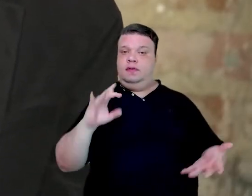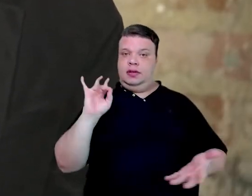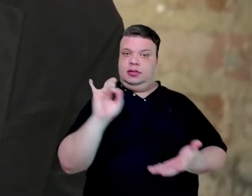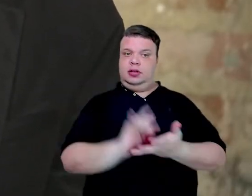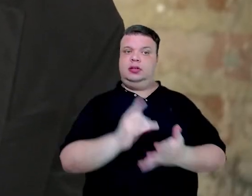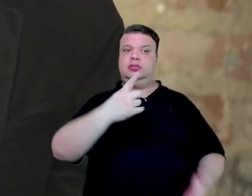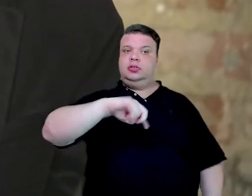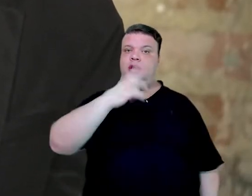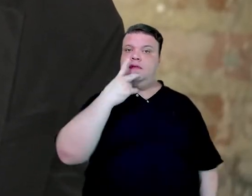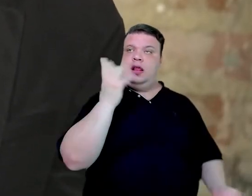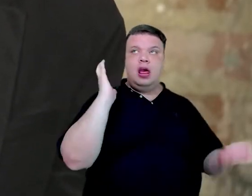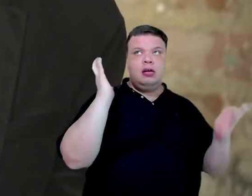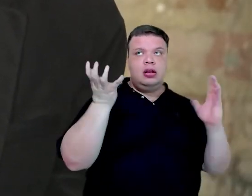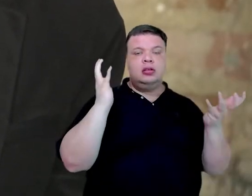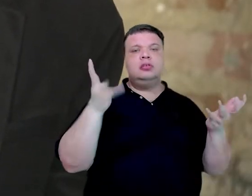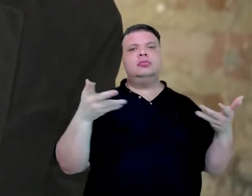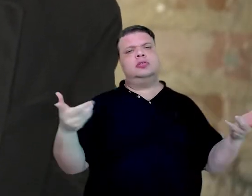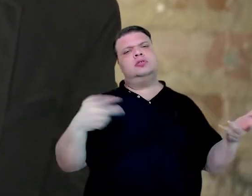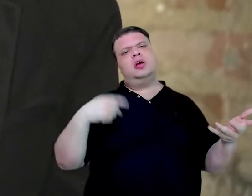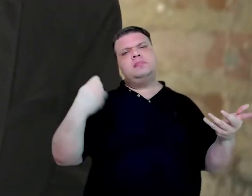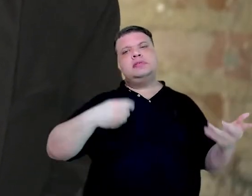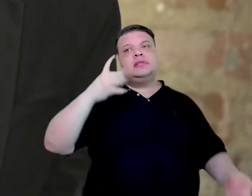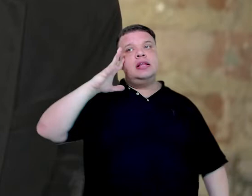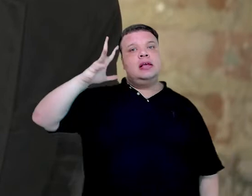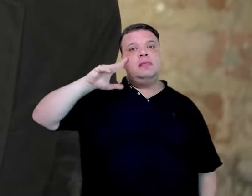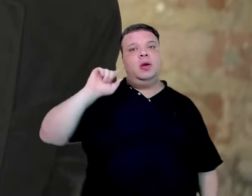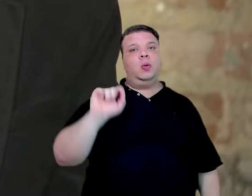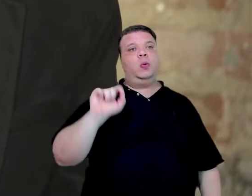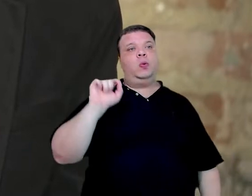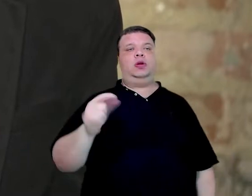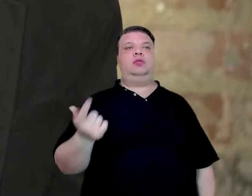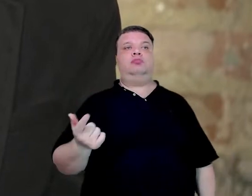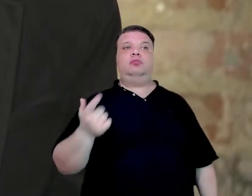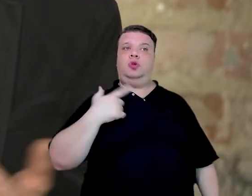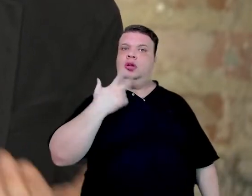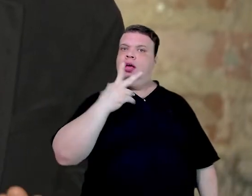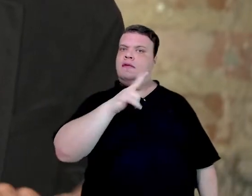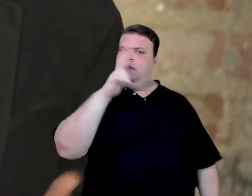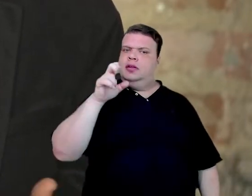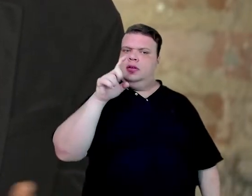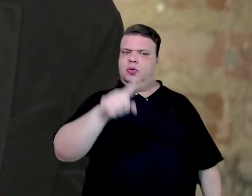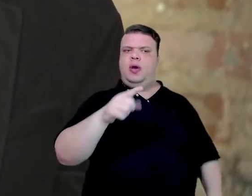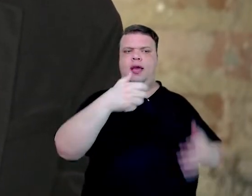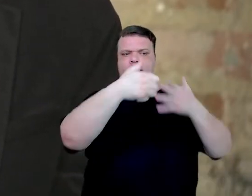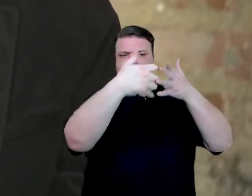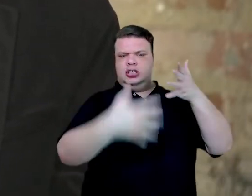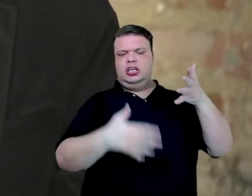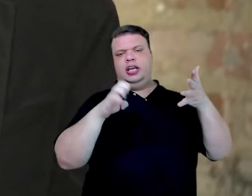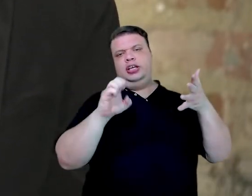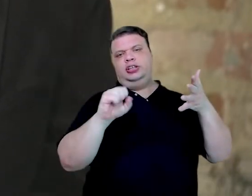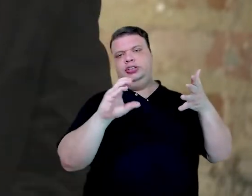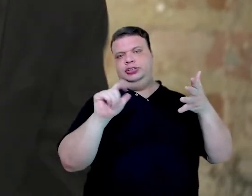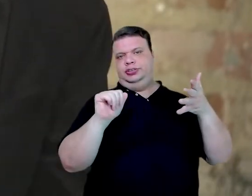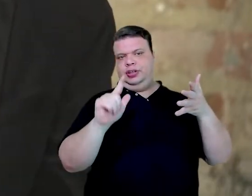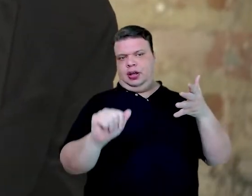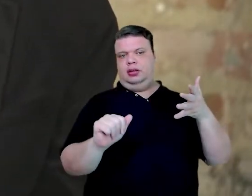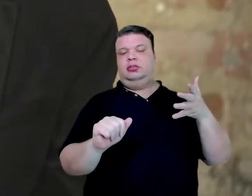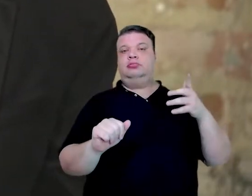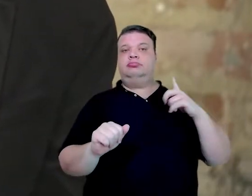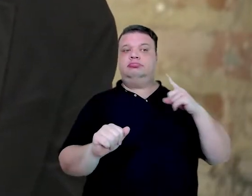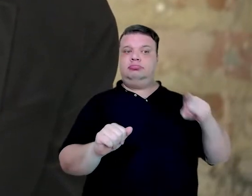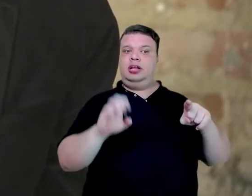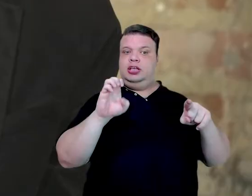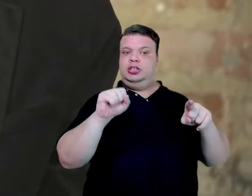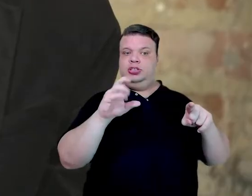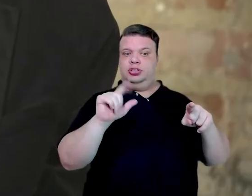Essas escalas espaciais, nós também vimos na aula passada, que são divididas em 3 escalas. A escala, nós